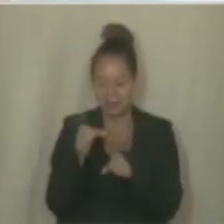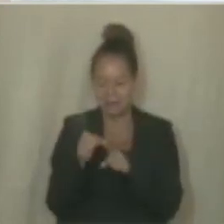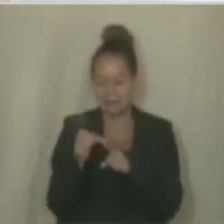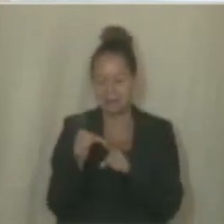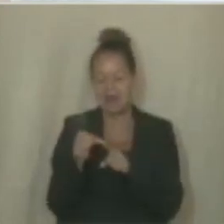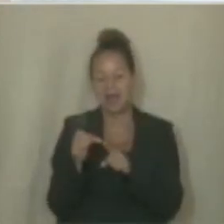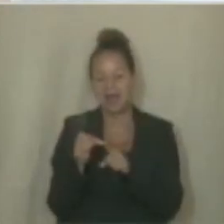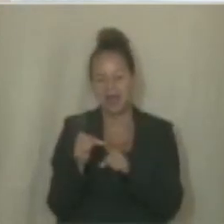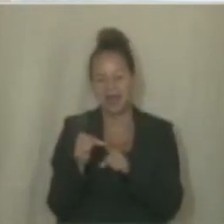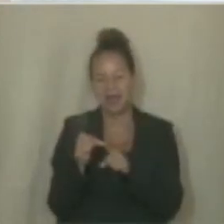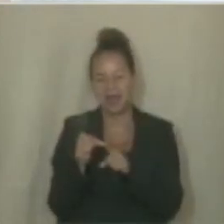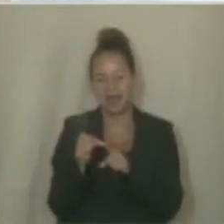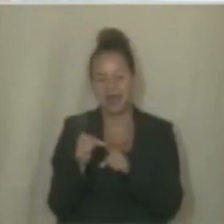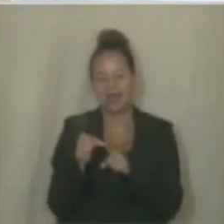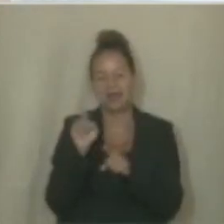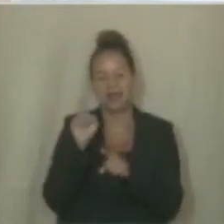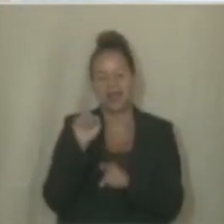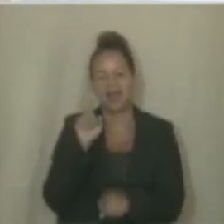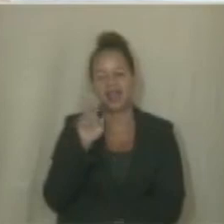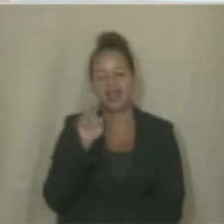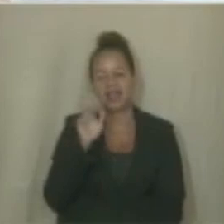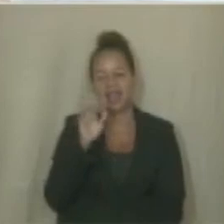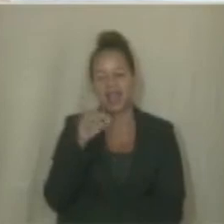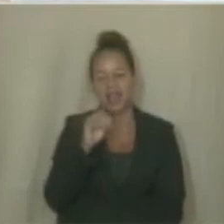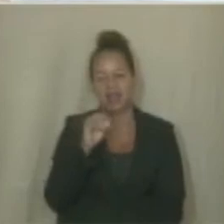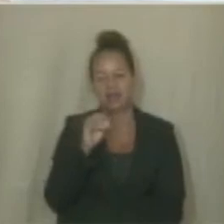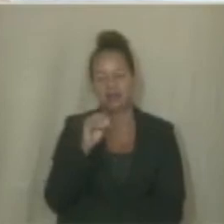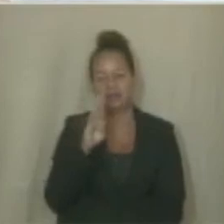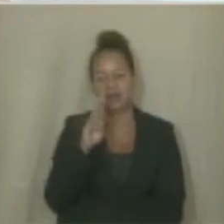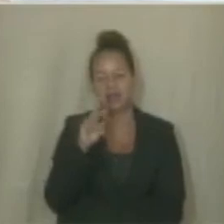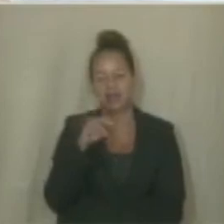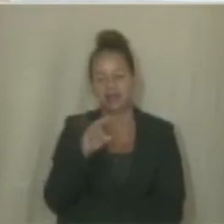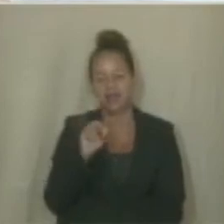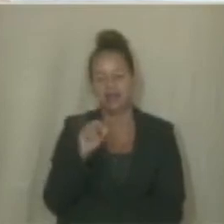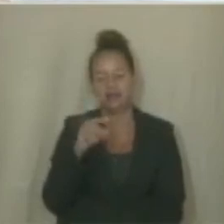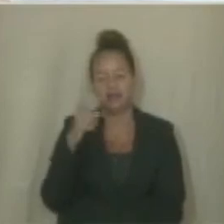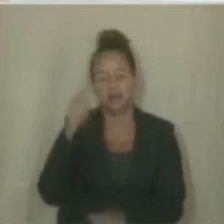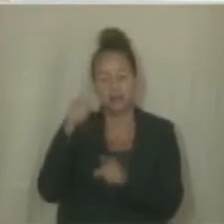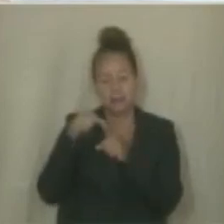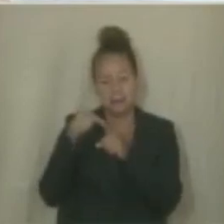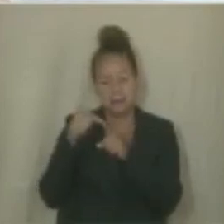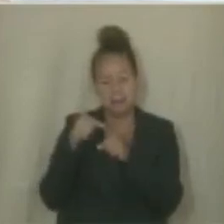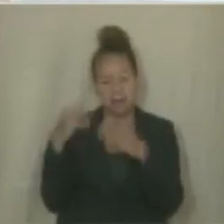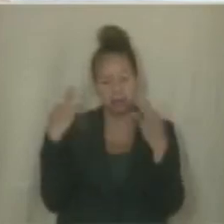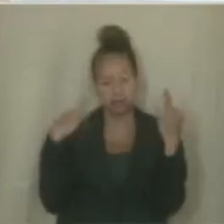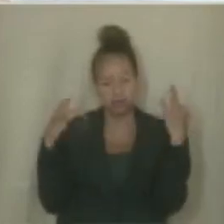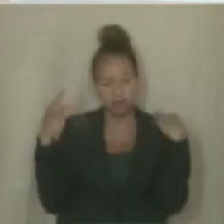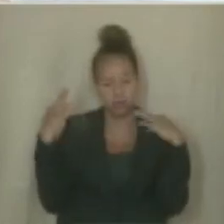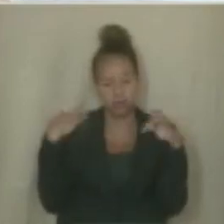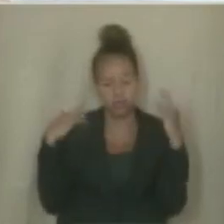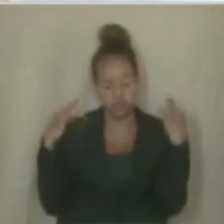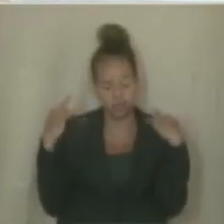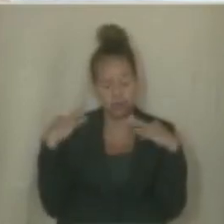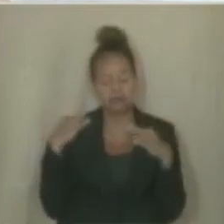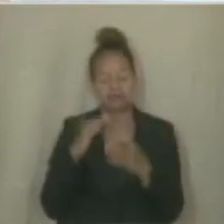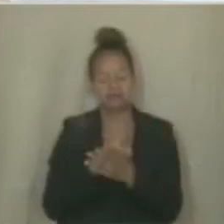bairro de Ricardo bren de Francisco bren um bairro turístico um